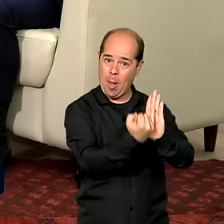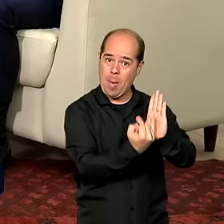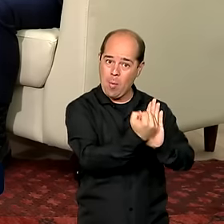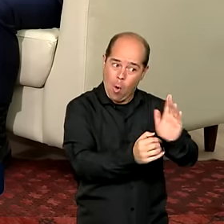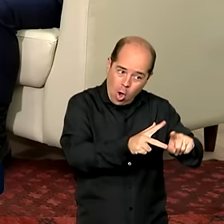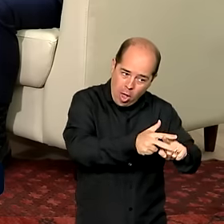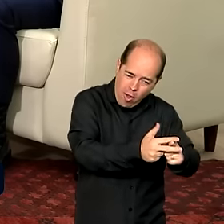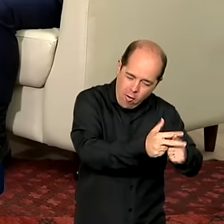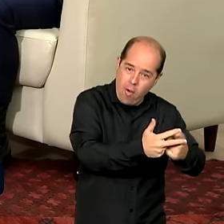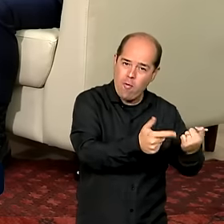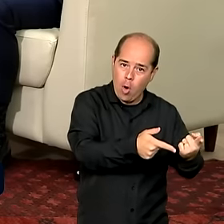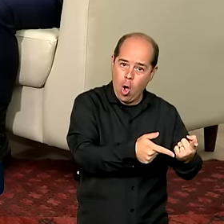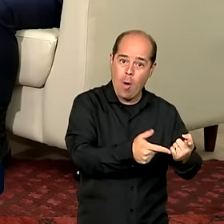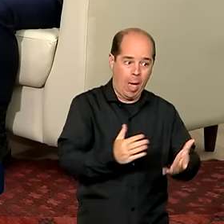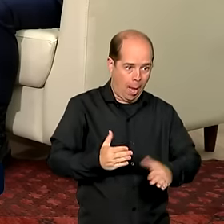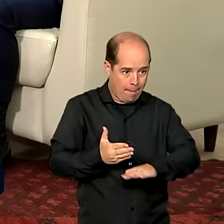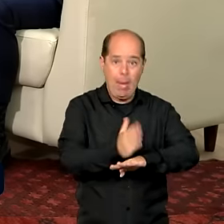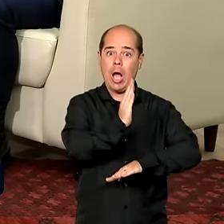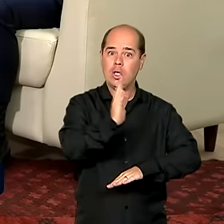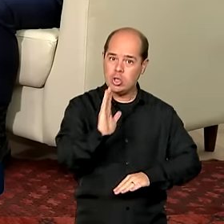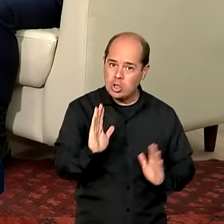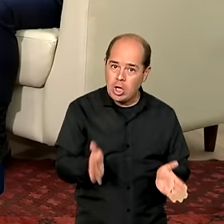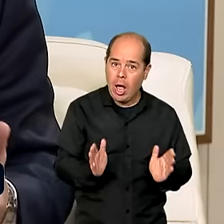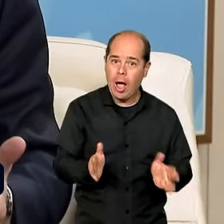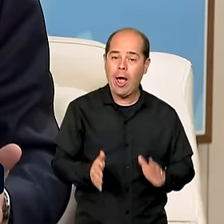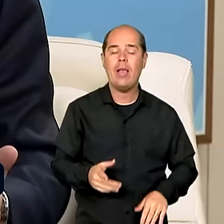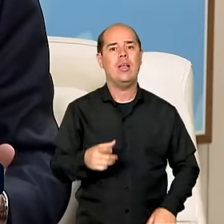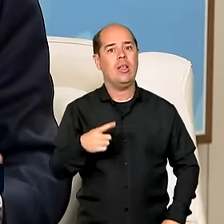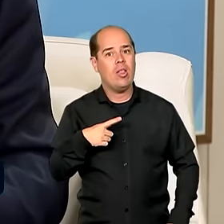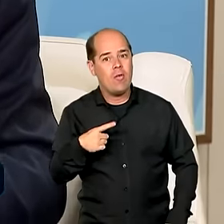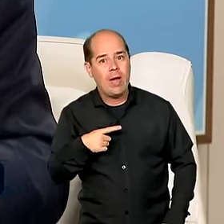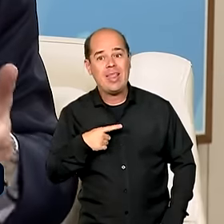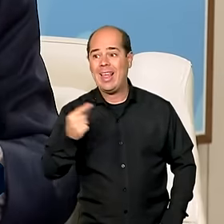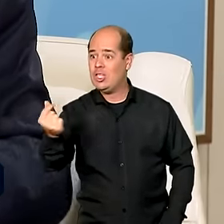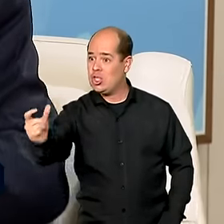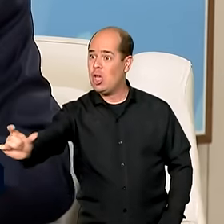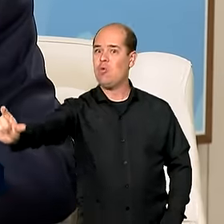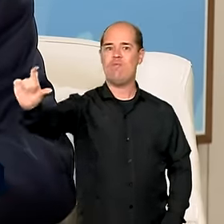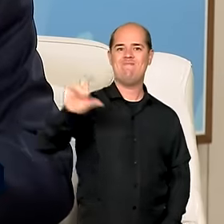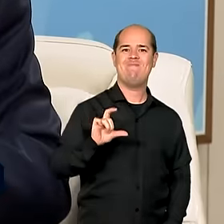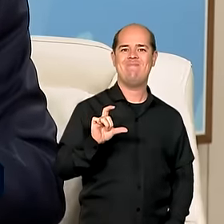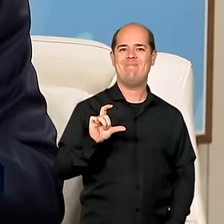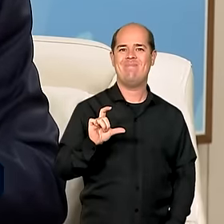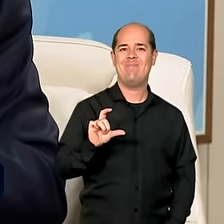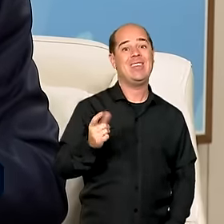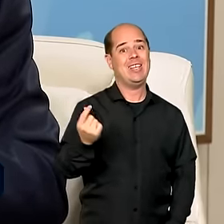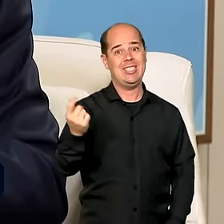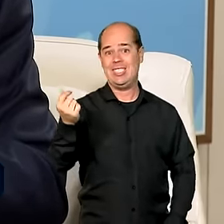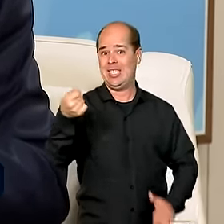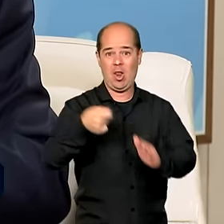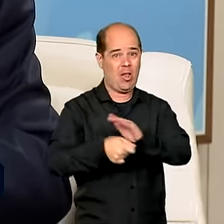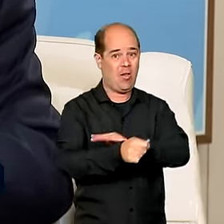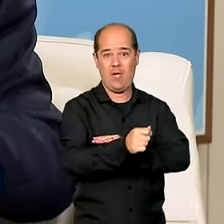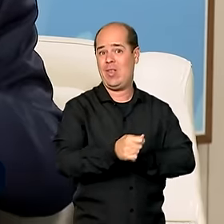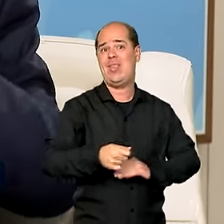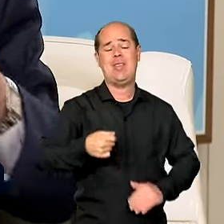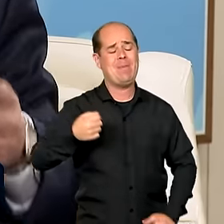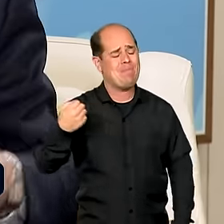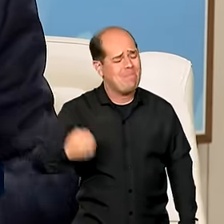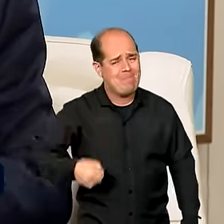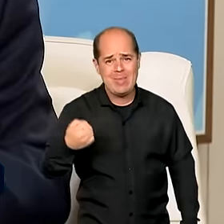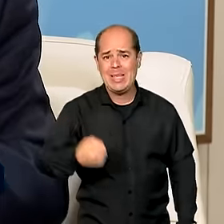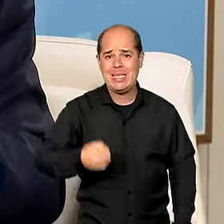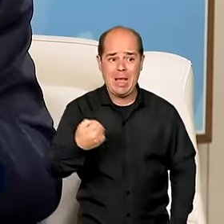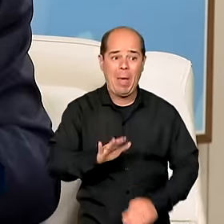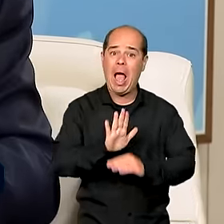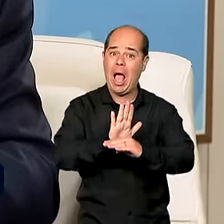estimula mais investimento e investimento é fundamental pra geração de emprego e renda o Brasil